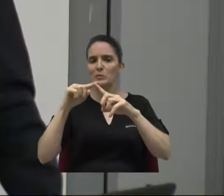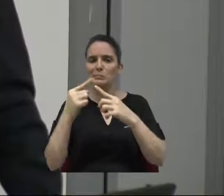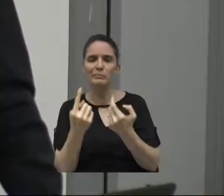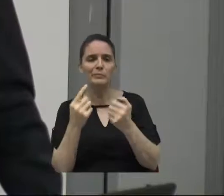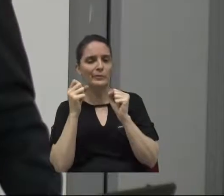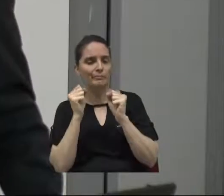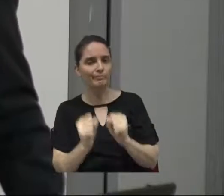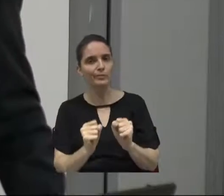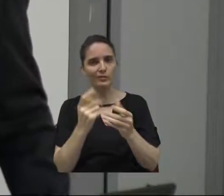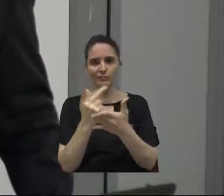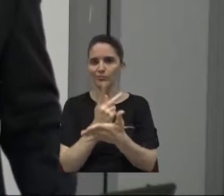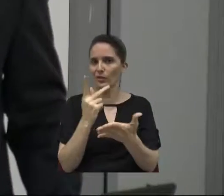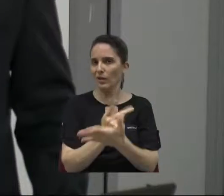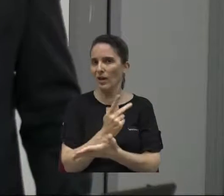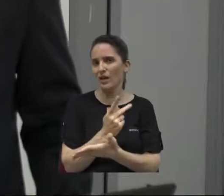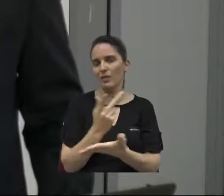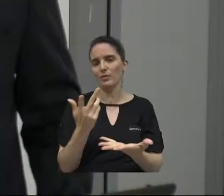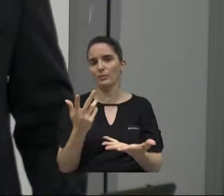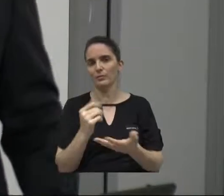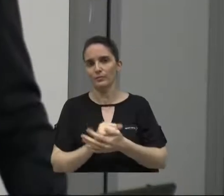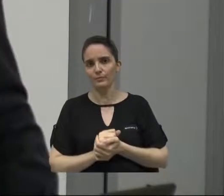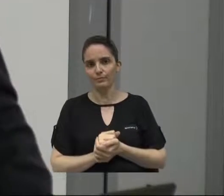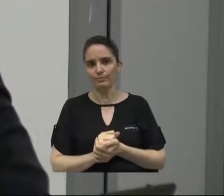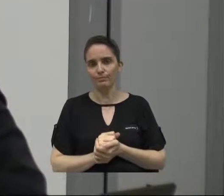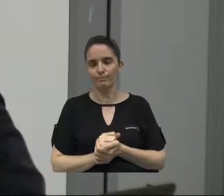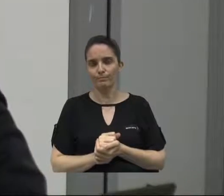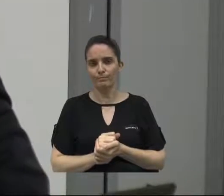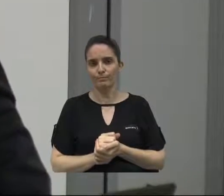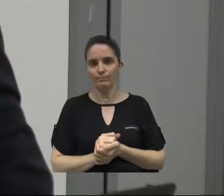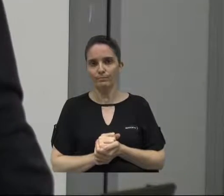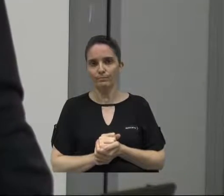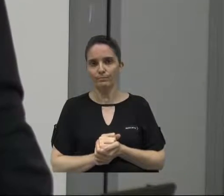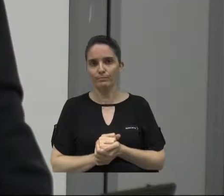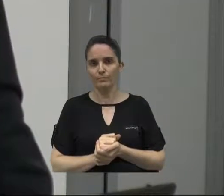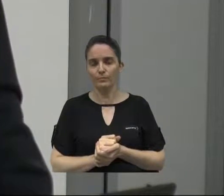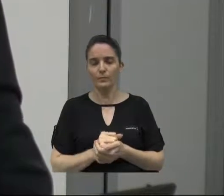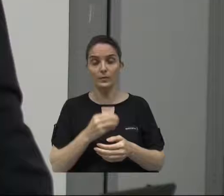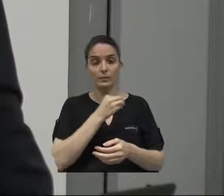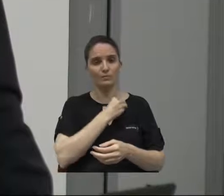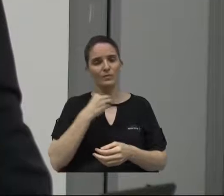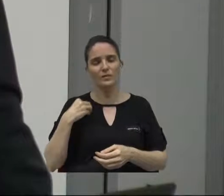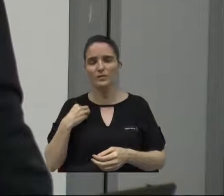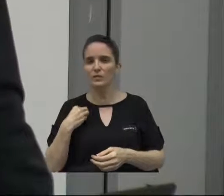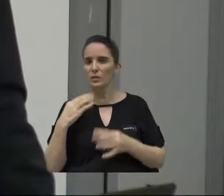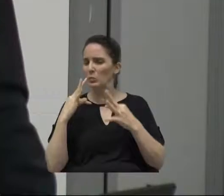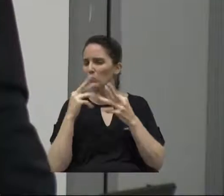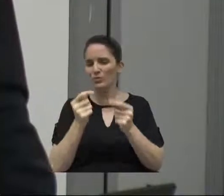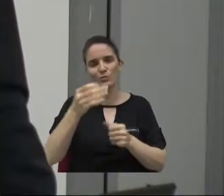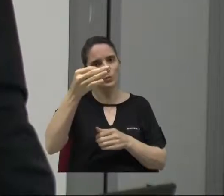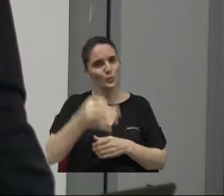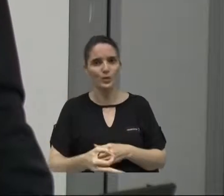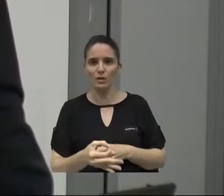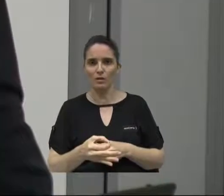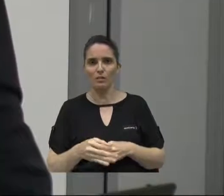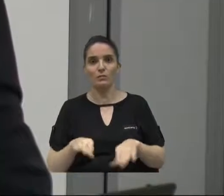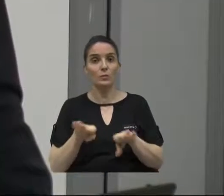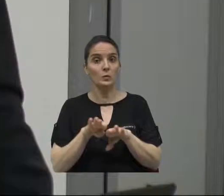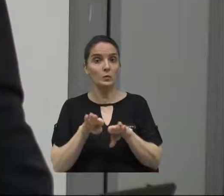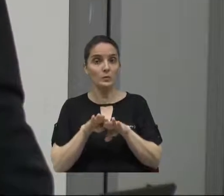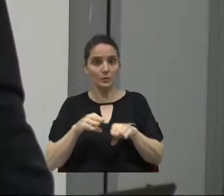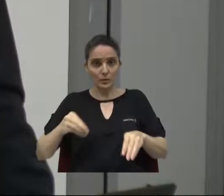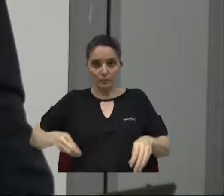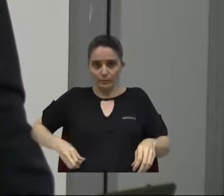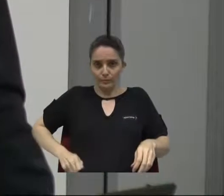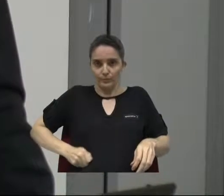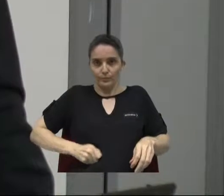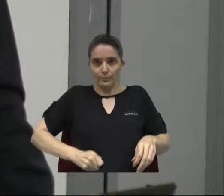falso negativo. Então não é um exame com uma fidelidade, né, assertiva, assim como o ultrassom também. Então, acho que